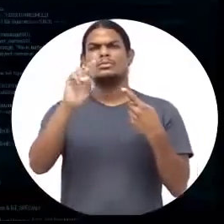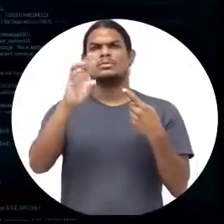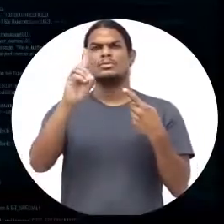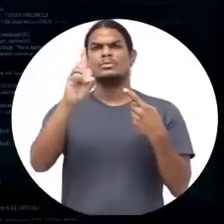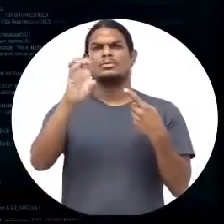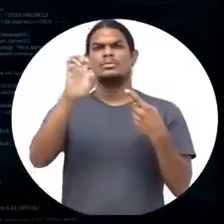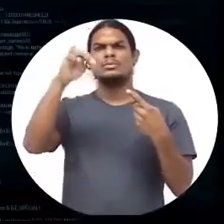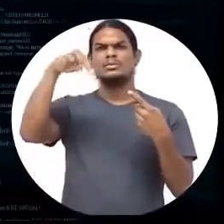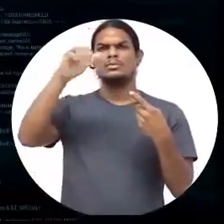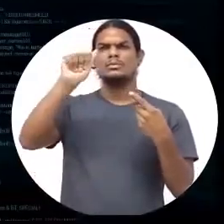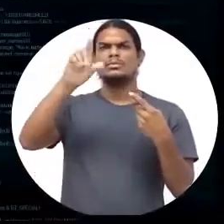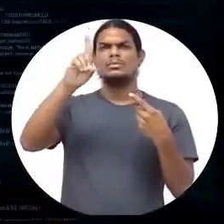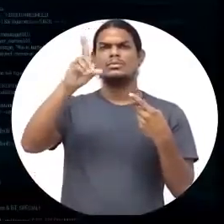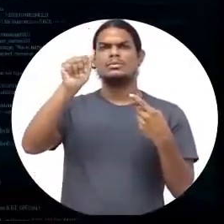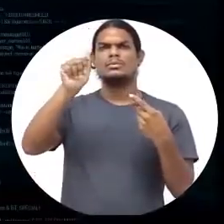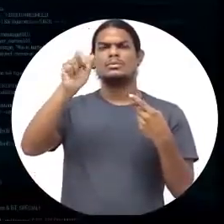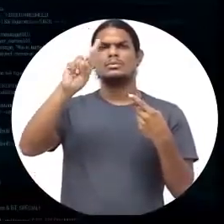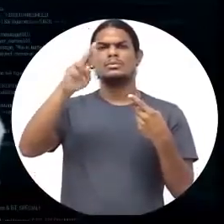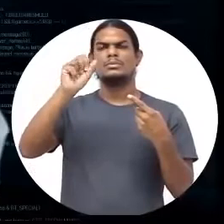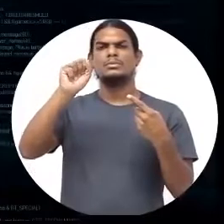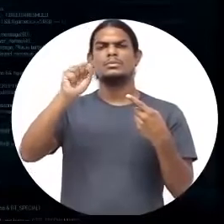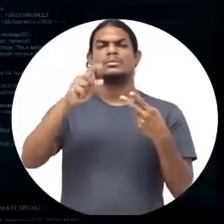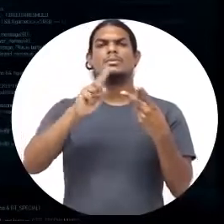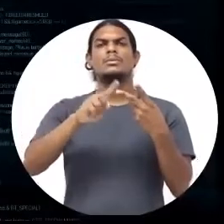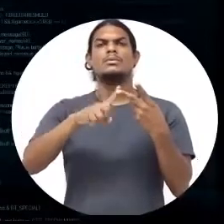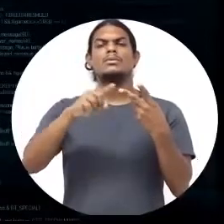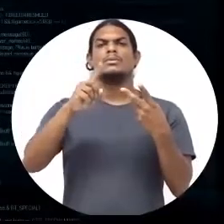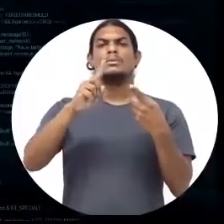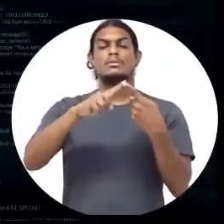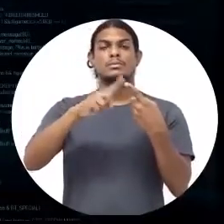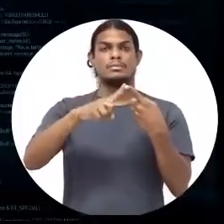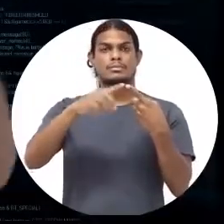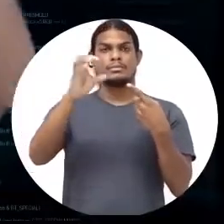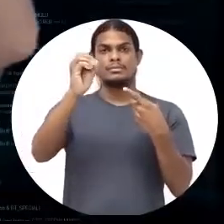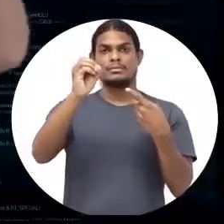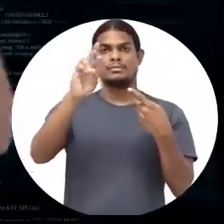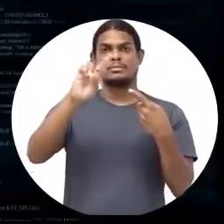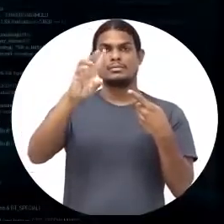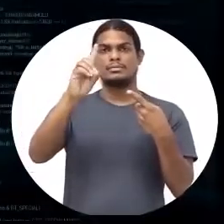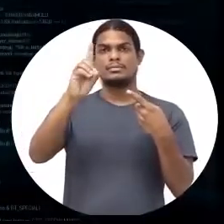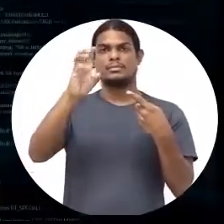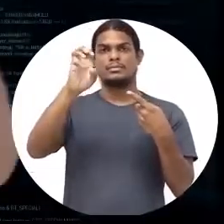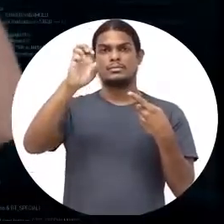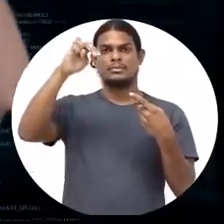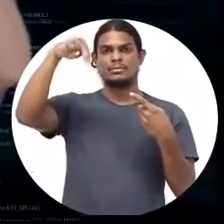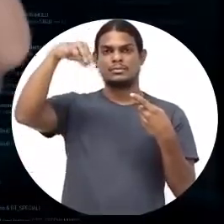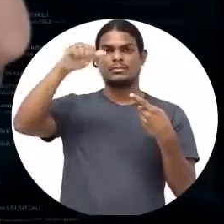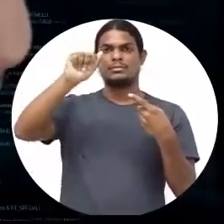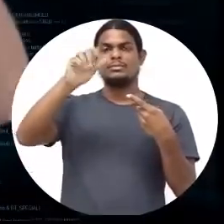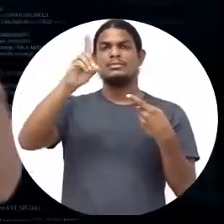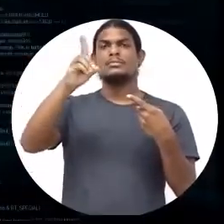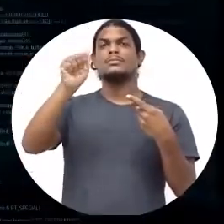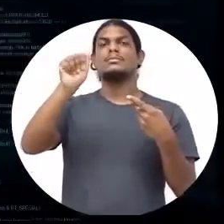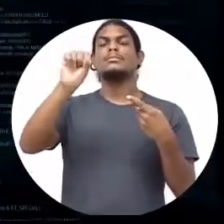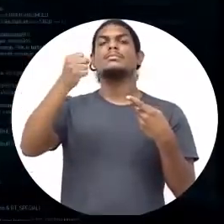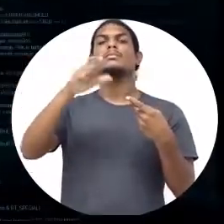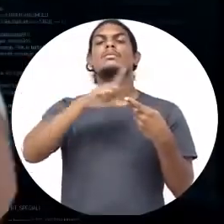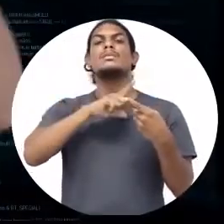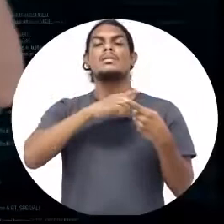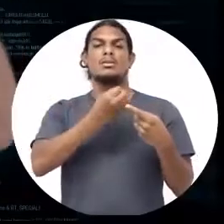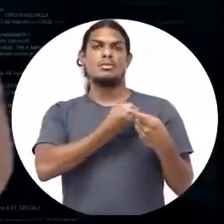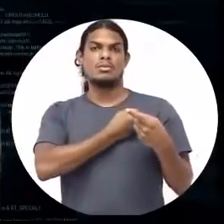ordenadas e listas não ordenadas. A lista ordenada, ela possui uma ordem, então ela vai possuir uma